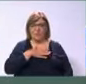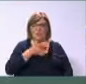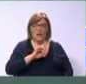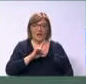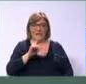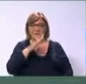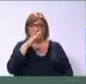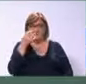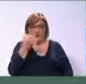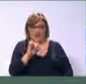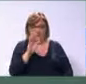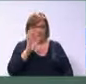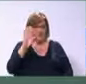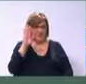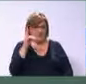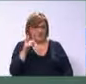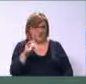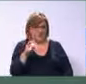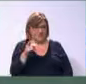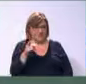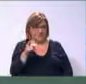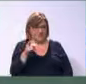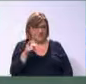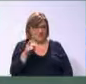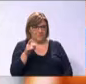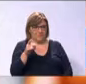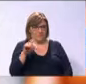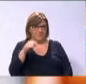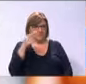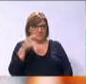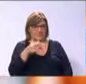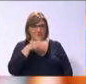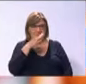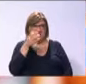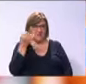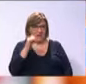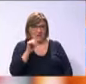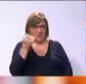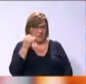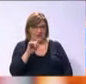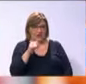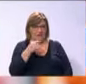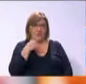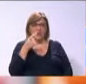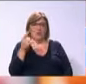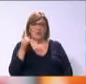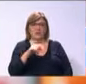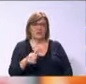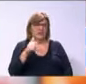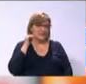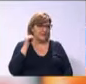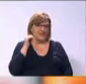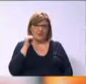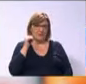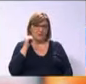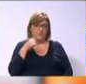01 temos que saber que depois deles irmãos no não vai haver atrás e